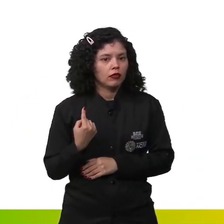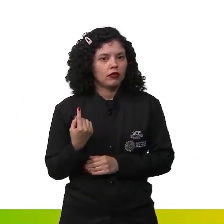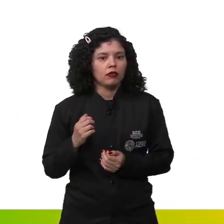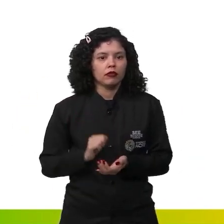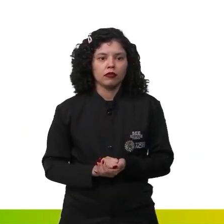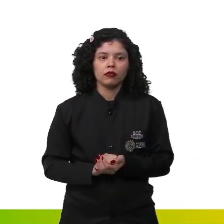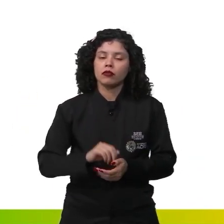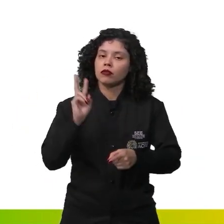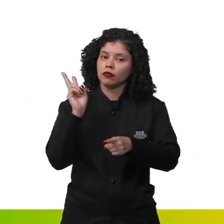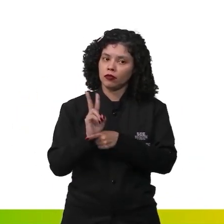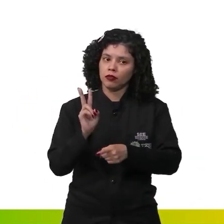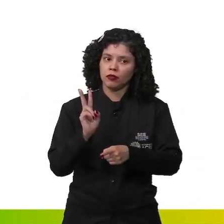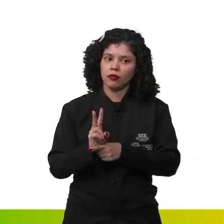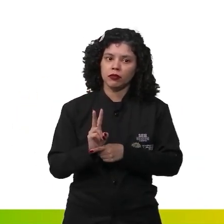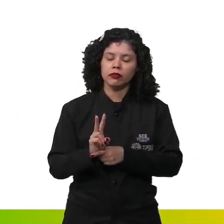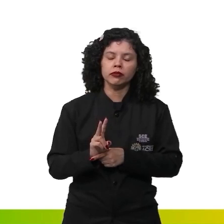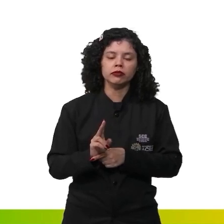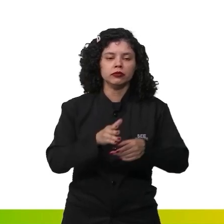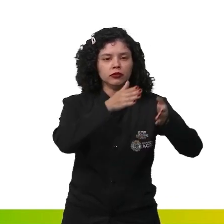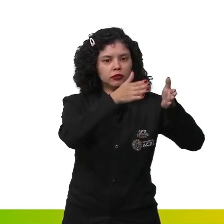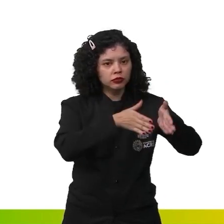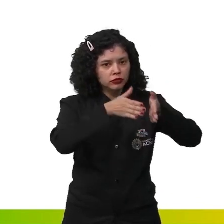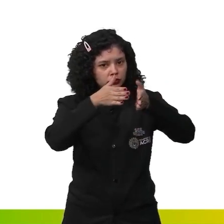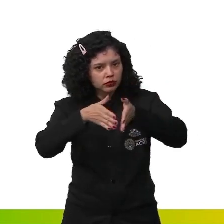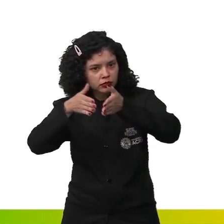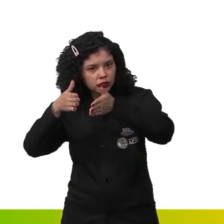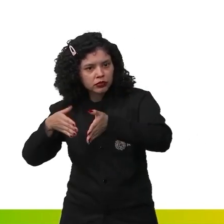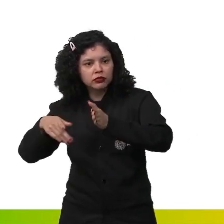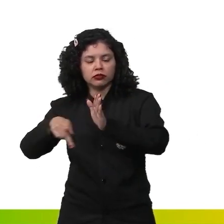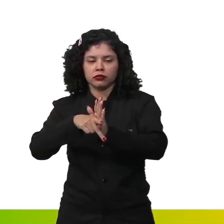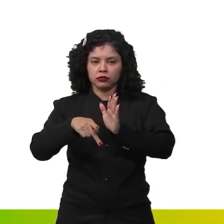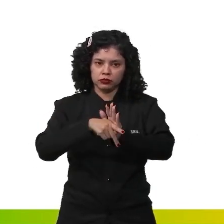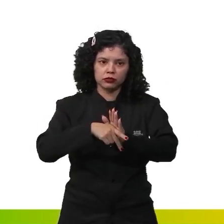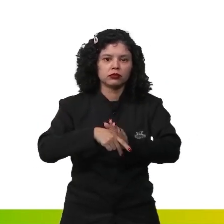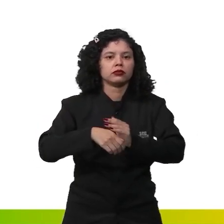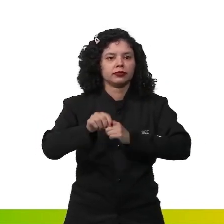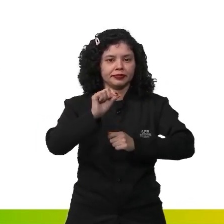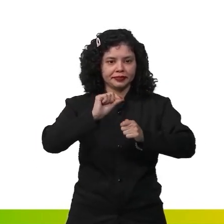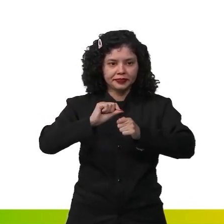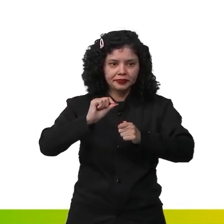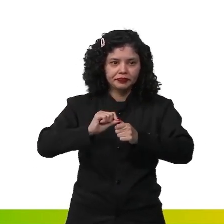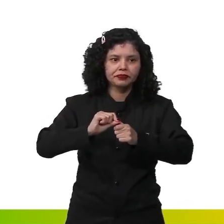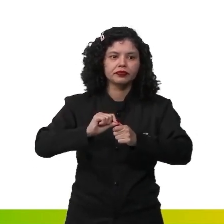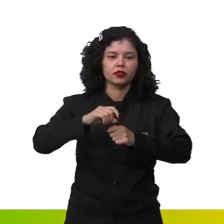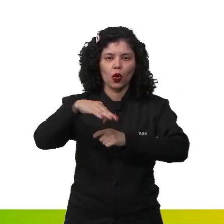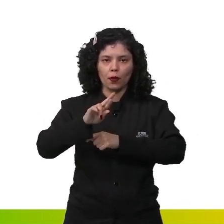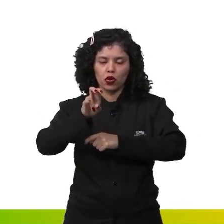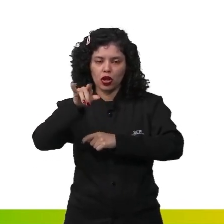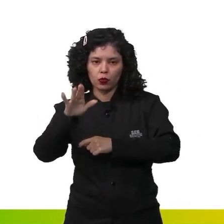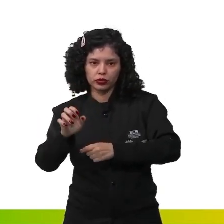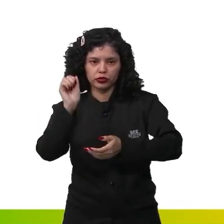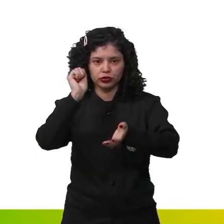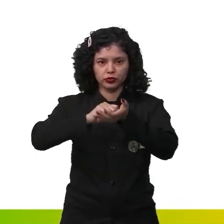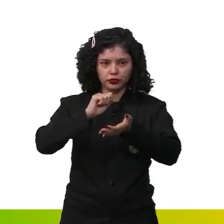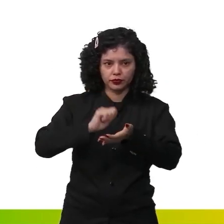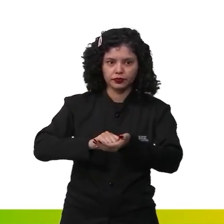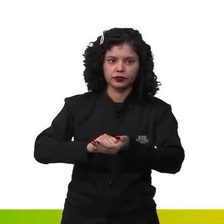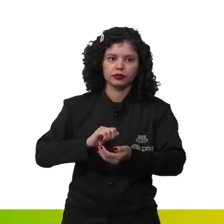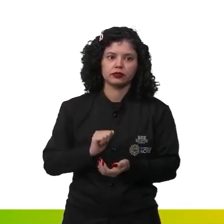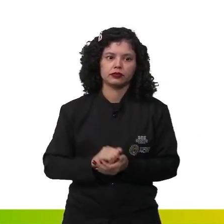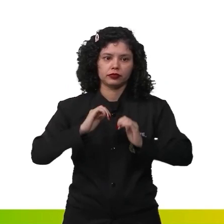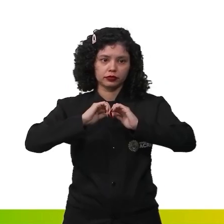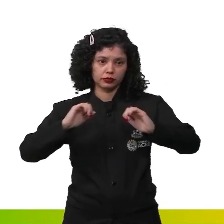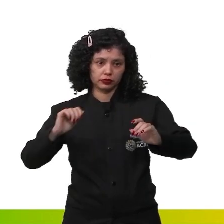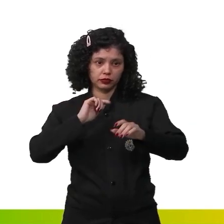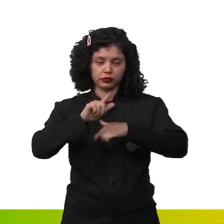e solidariedade orgânica, desde que regulada moralmente, escrito na obra da Divisão